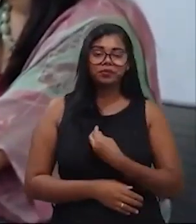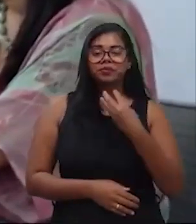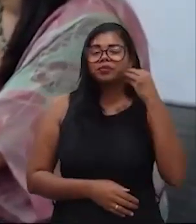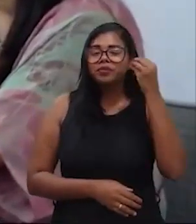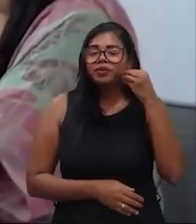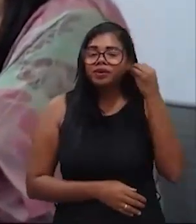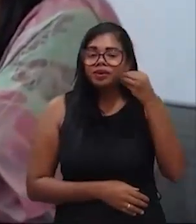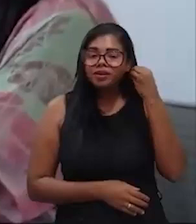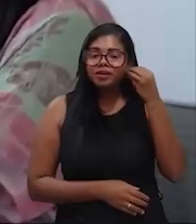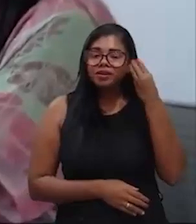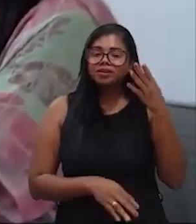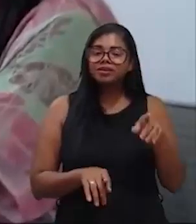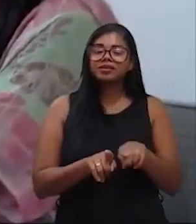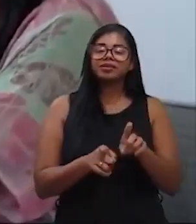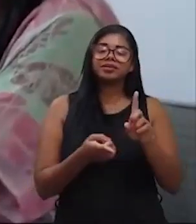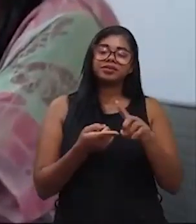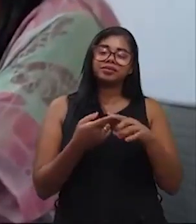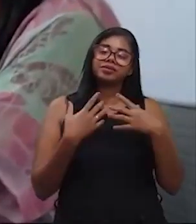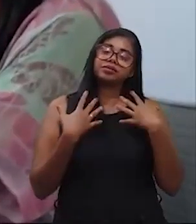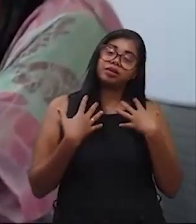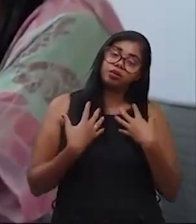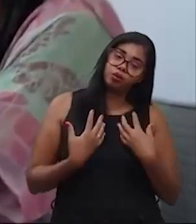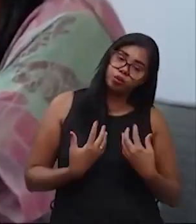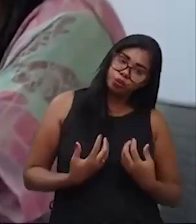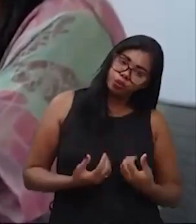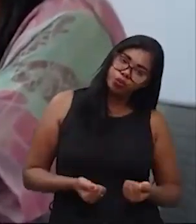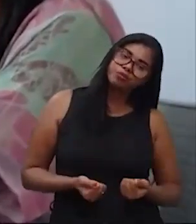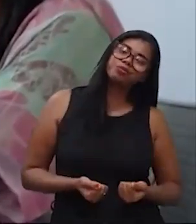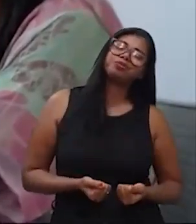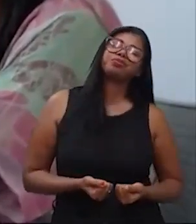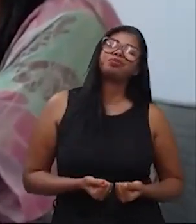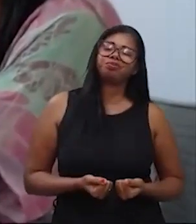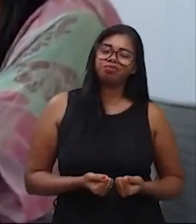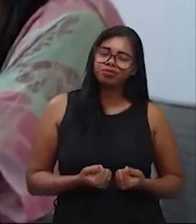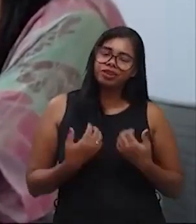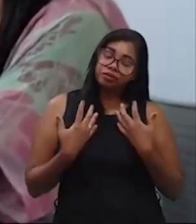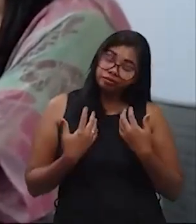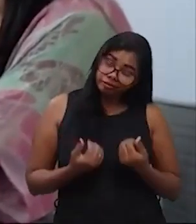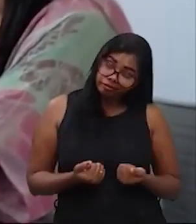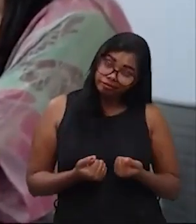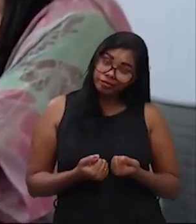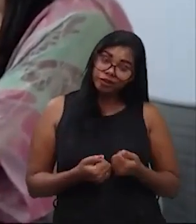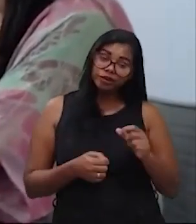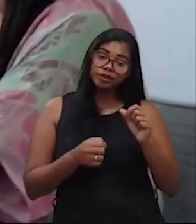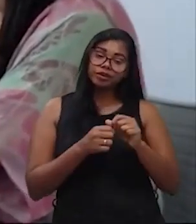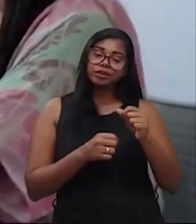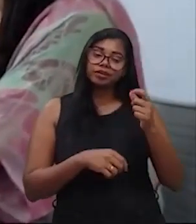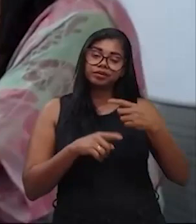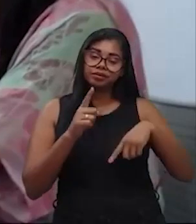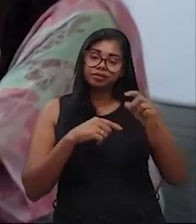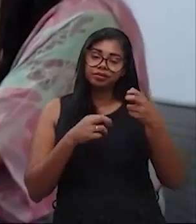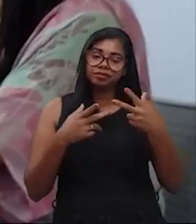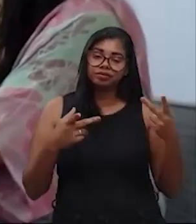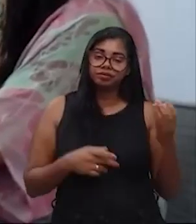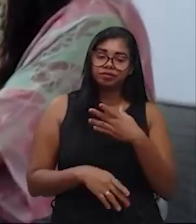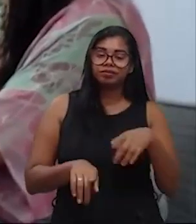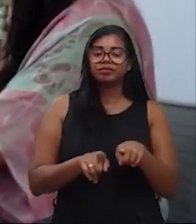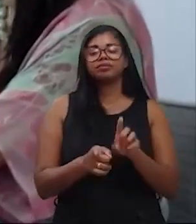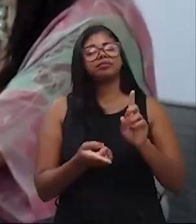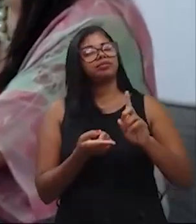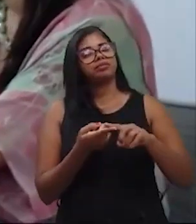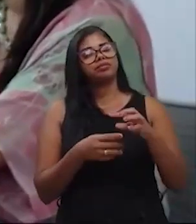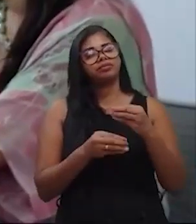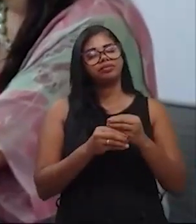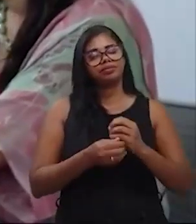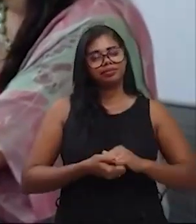poder experimentar muito, né? Que às vezes o cansaço engole a gente não consegue fazer muito. Mas nas oportunidades que a